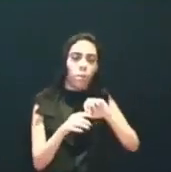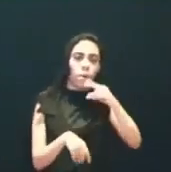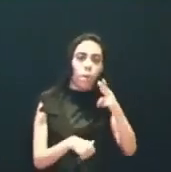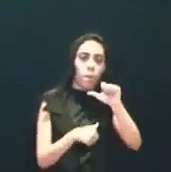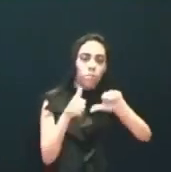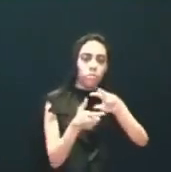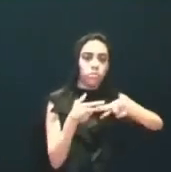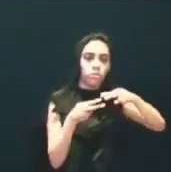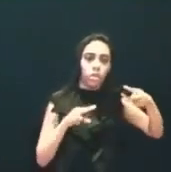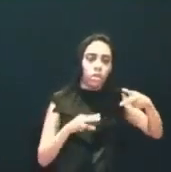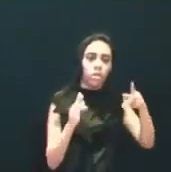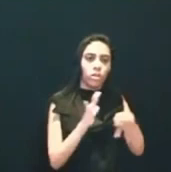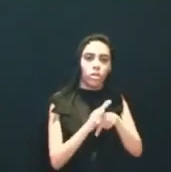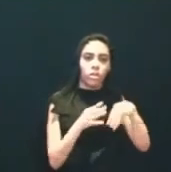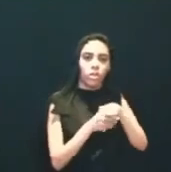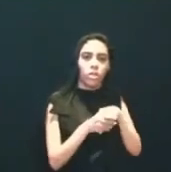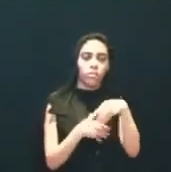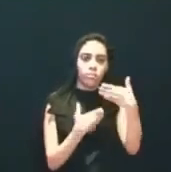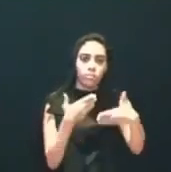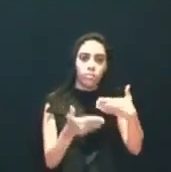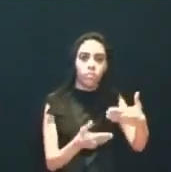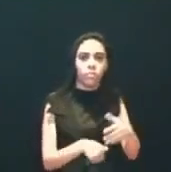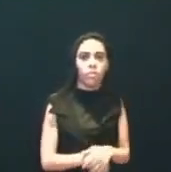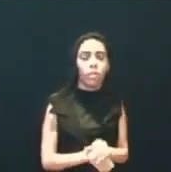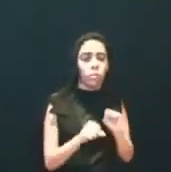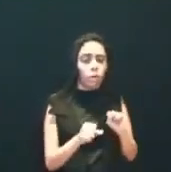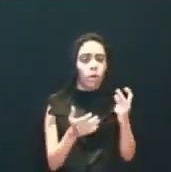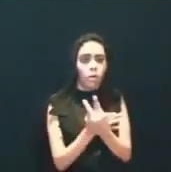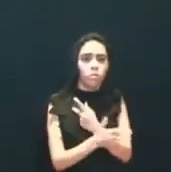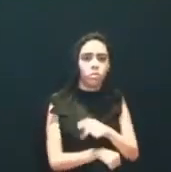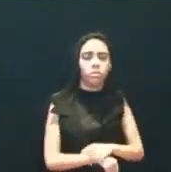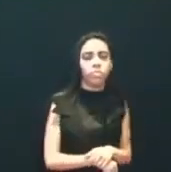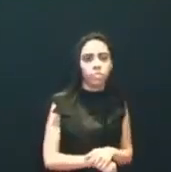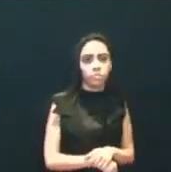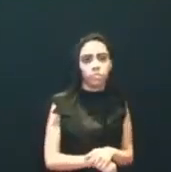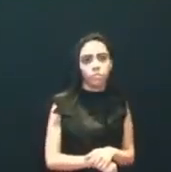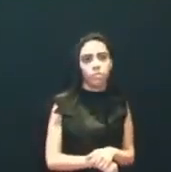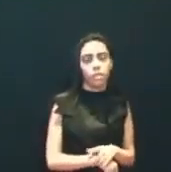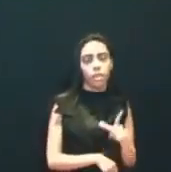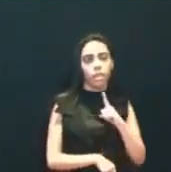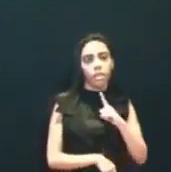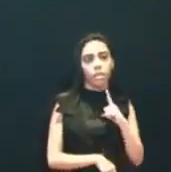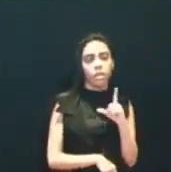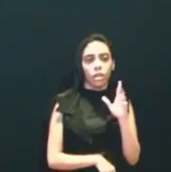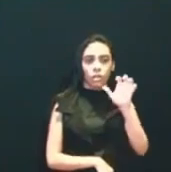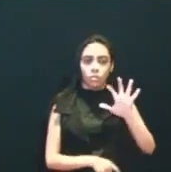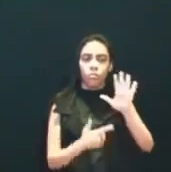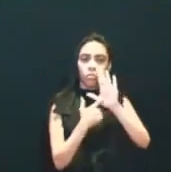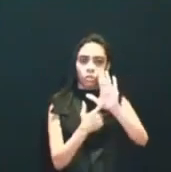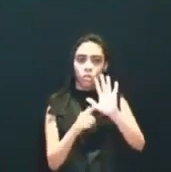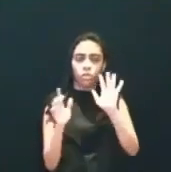essa mutação com a evolução do tempo, que isso também pode acontecer, nós já temos, como eu mostrei, um